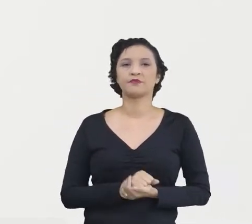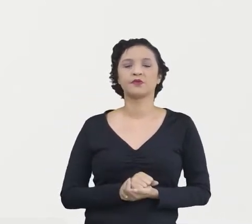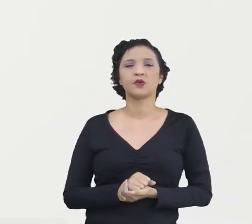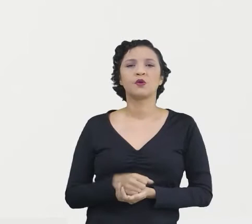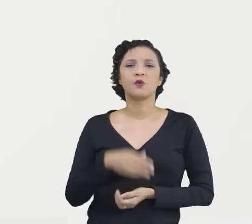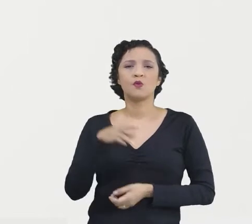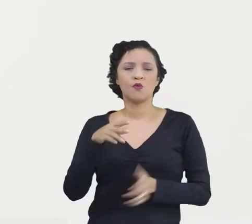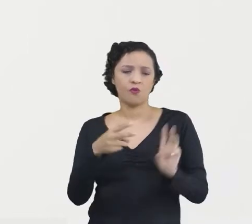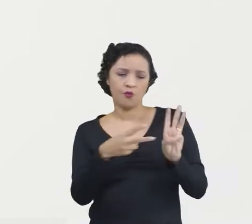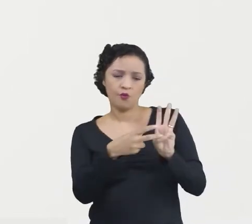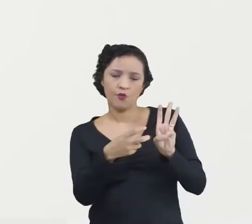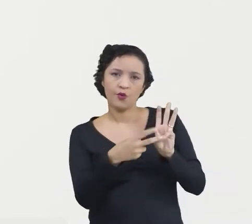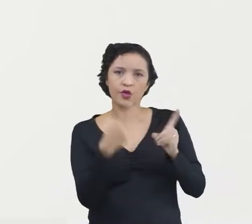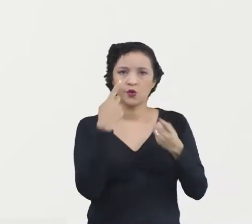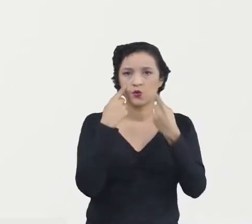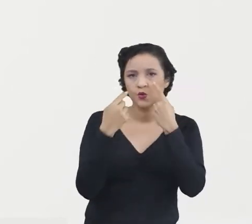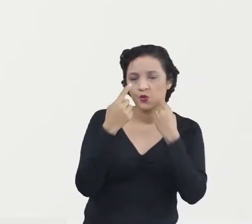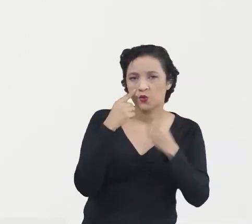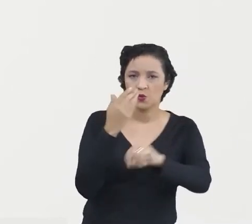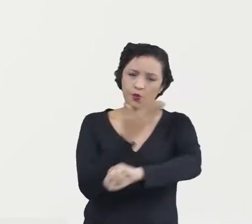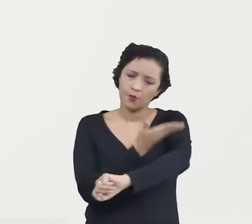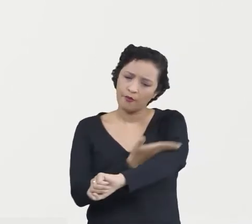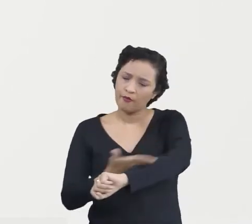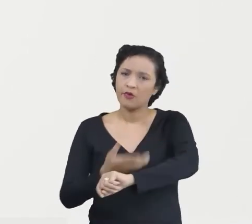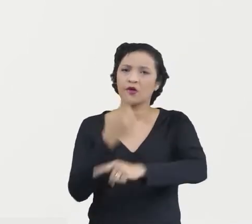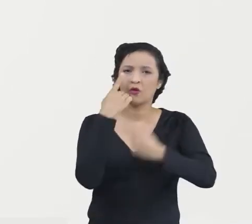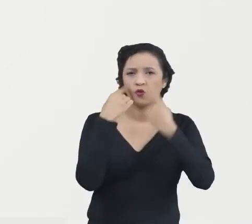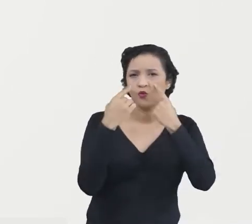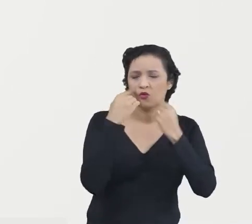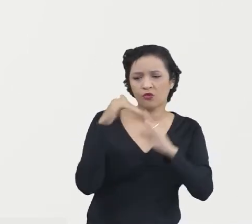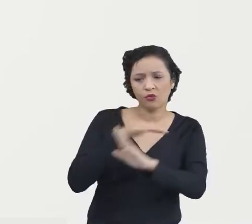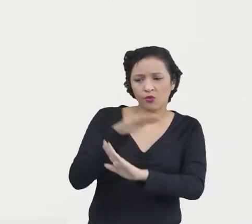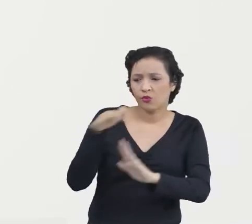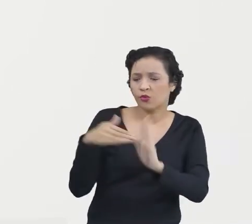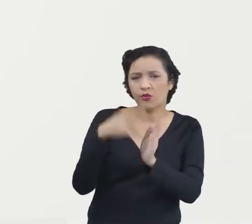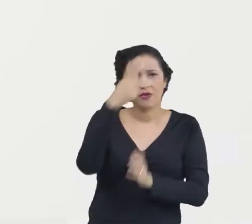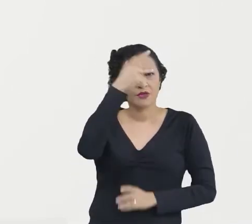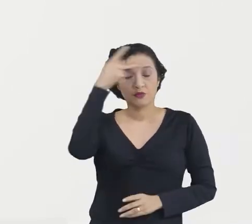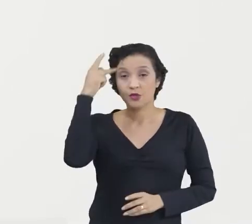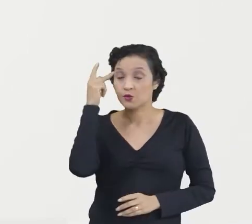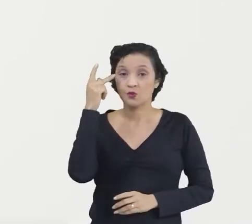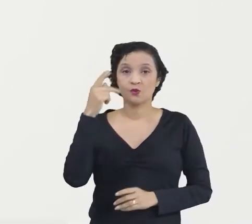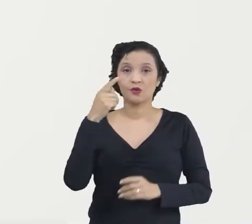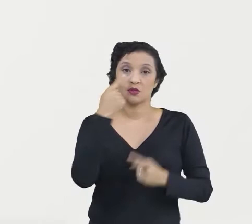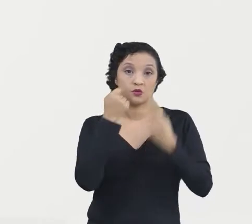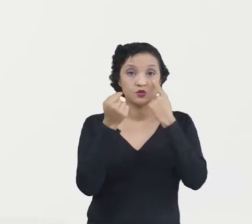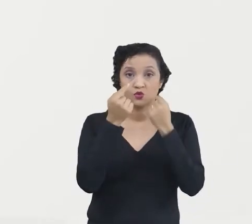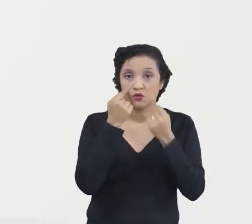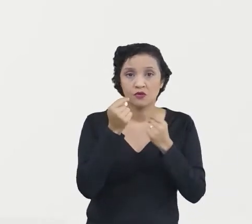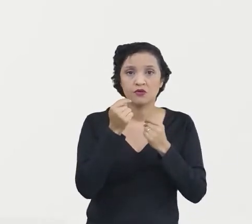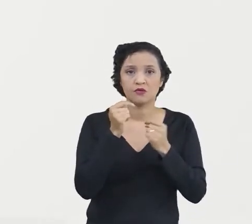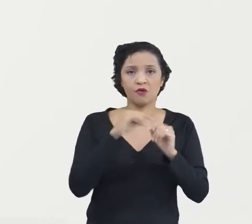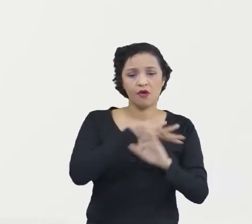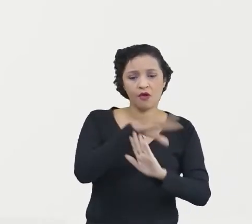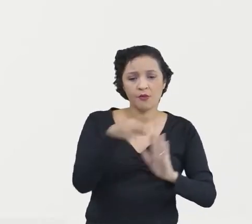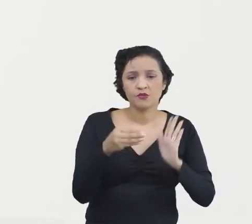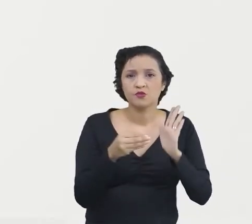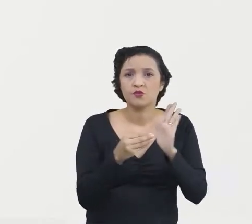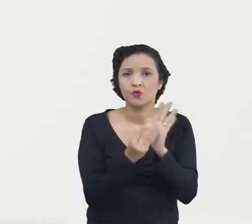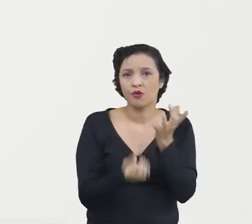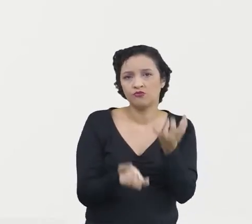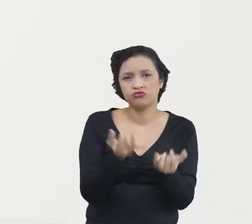Todo mundo está chorando. A Amazônia está queimando. Ai, ai, que